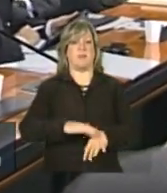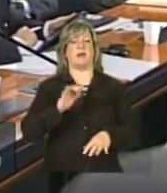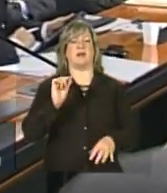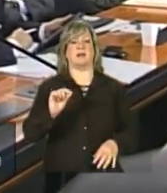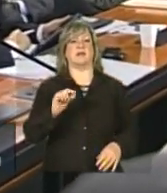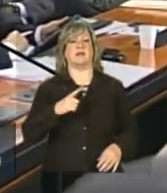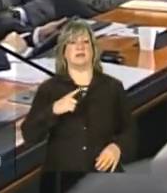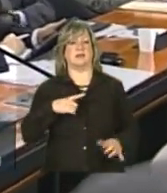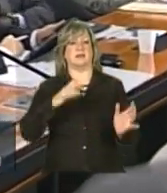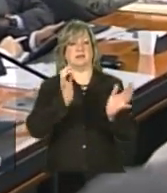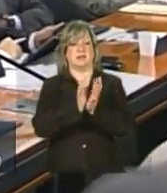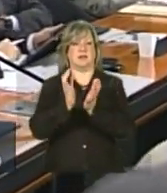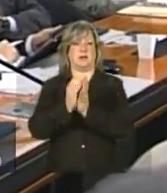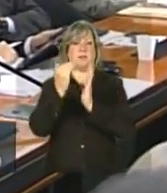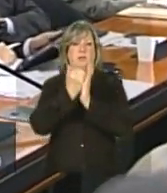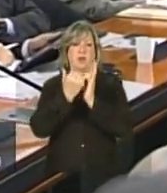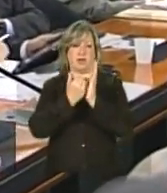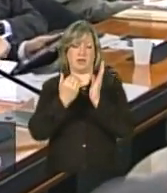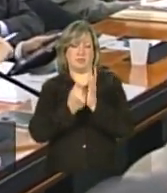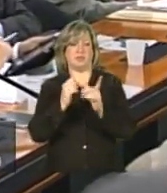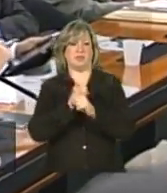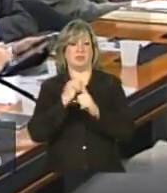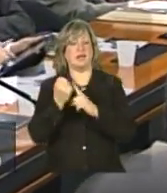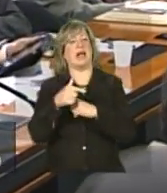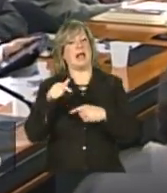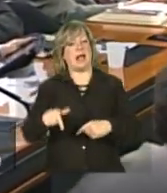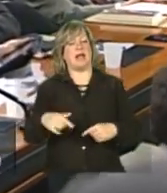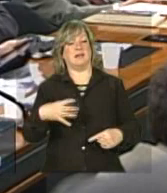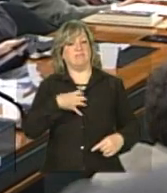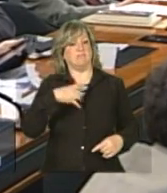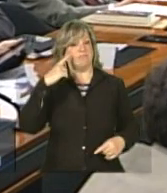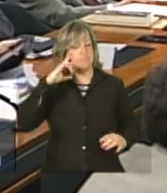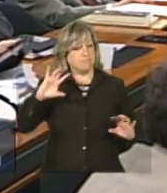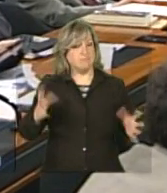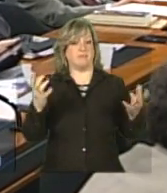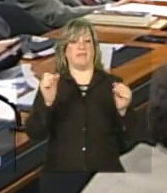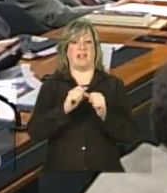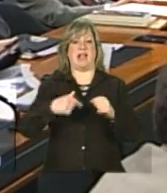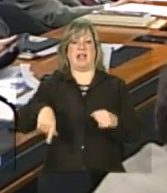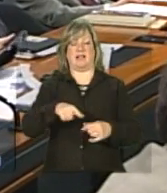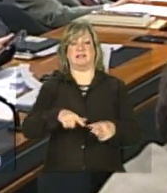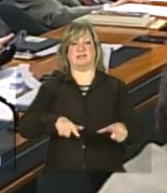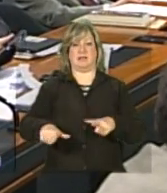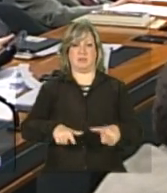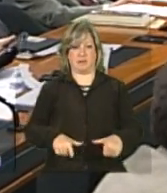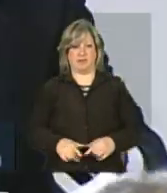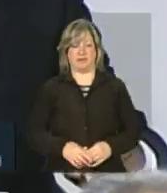programas sociais é que motivou a criação dessas iniciativas.